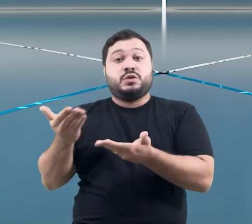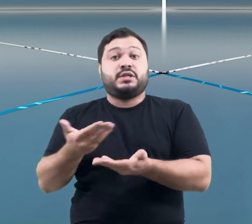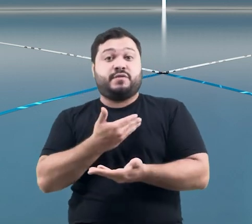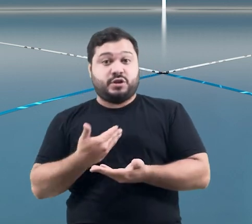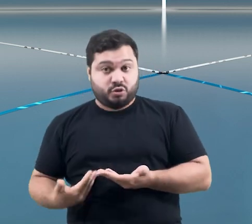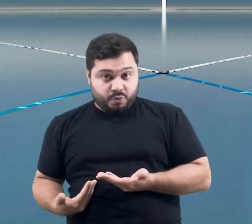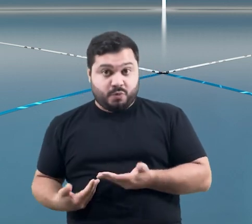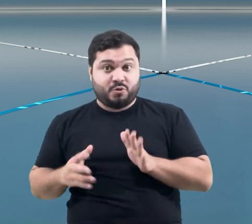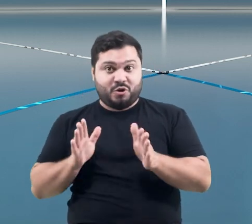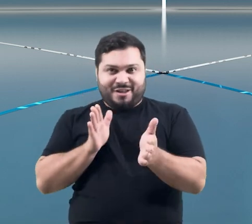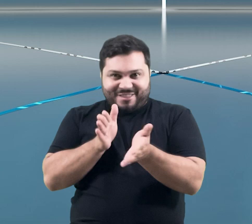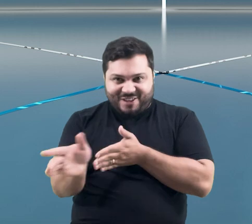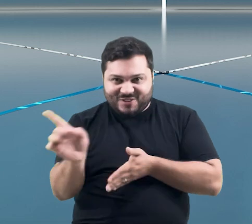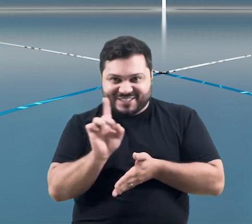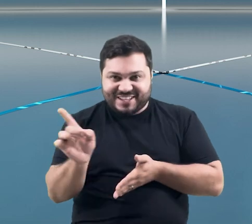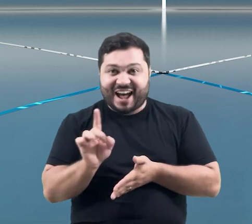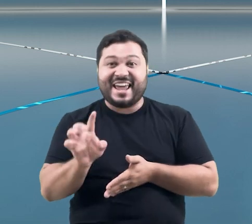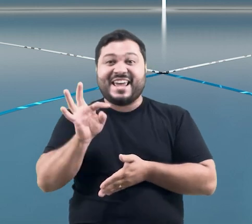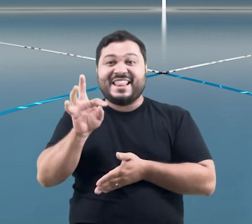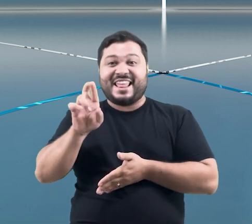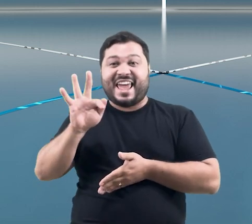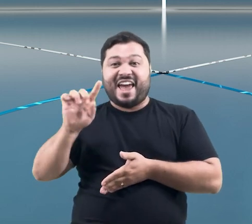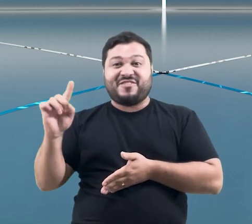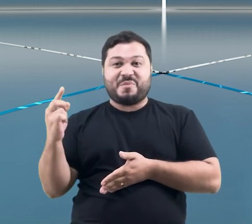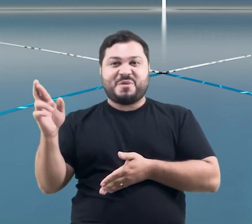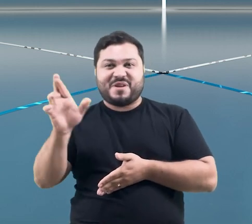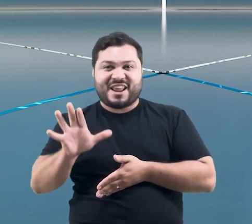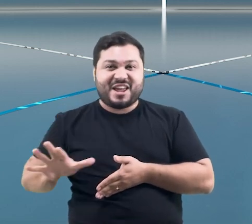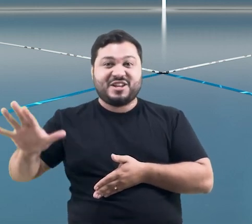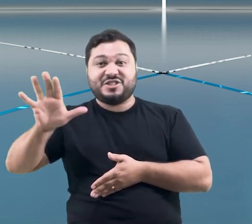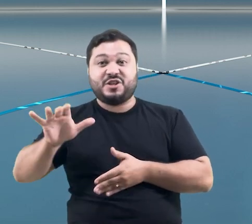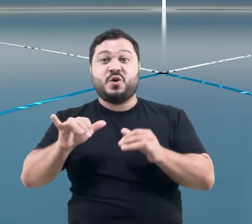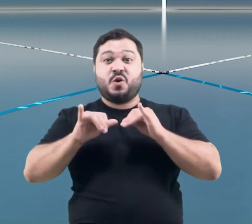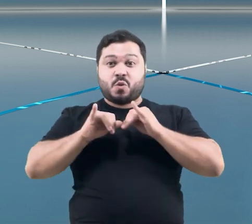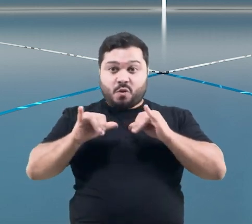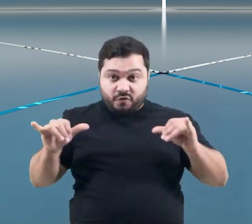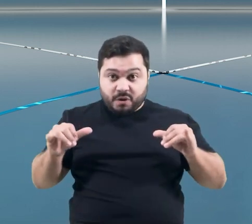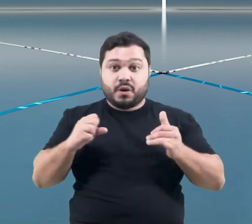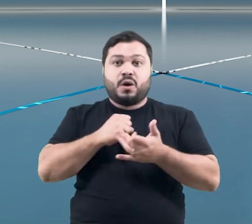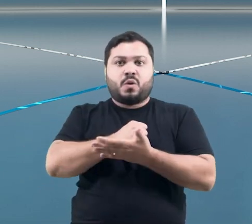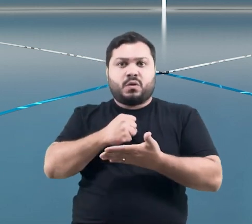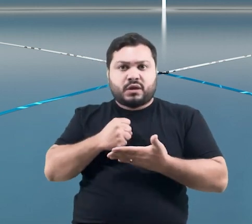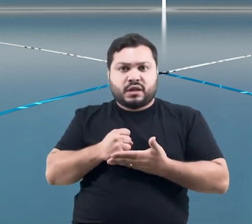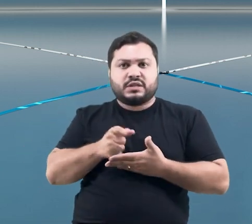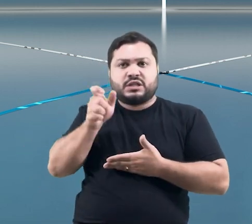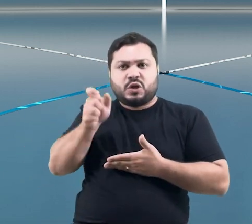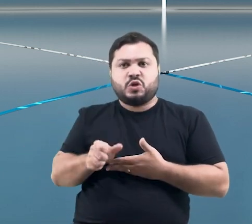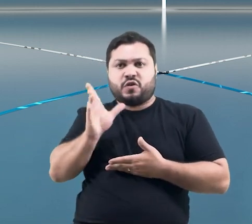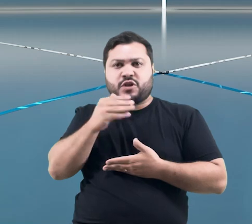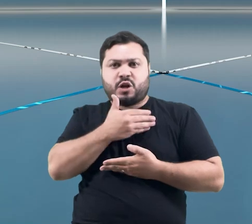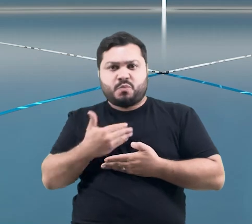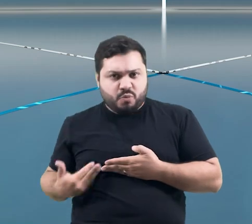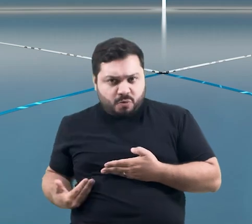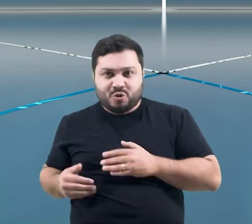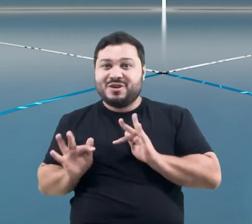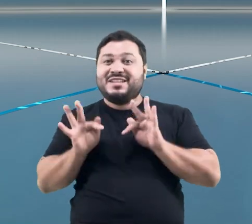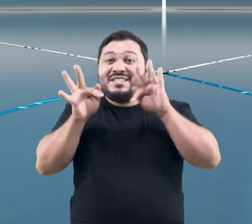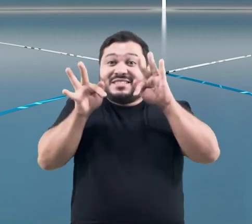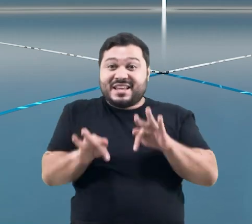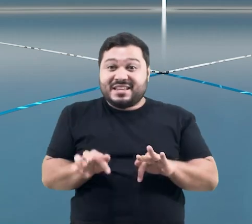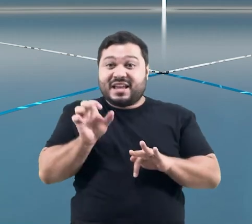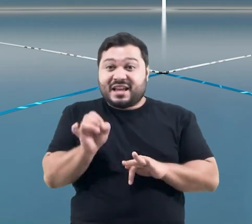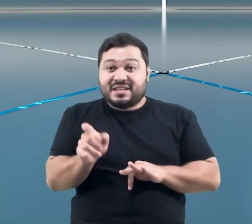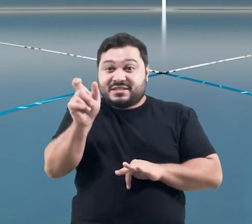envolvendo o serviço público. Não sai daí! TRF da Primeira Região confirma que contratação de empregado público